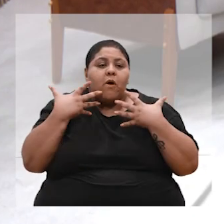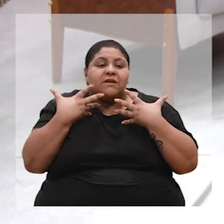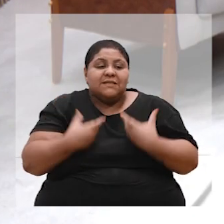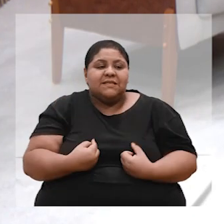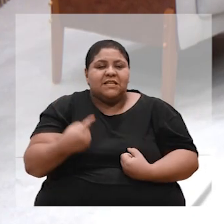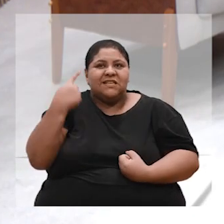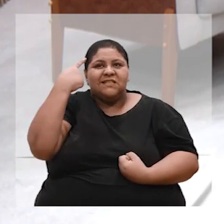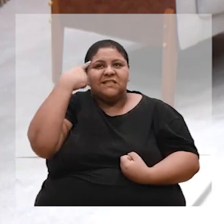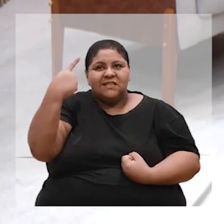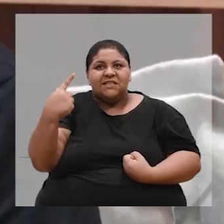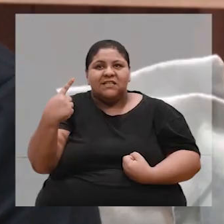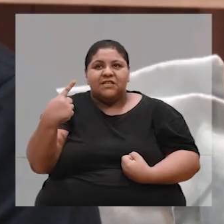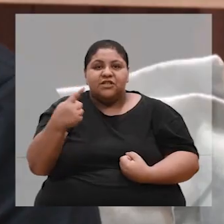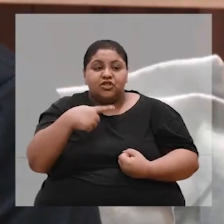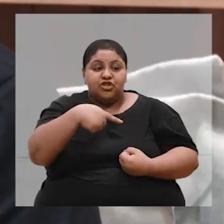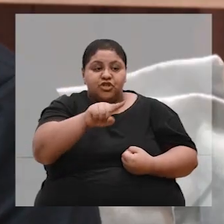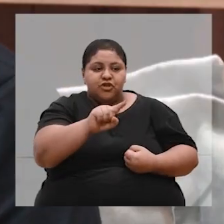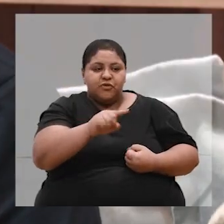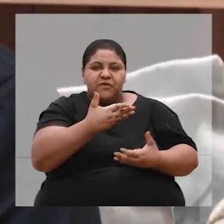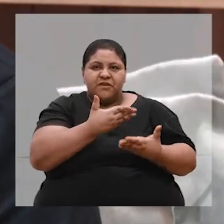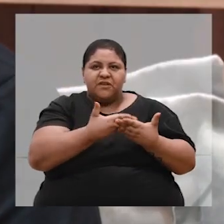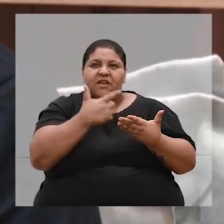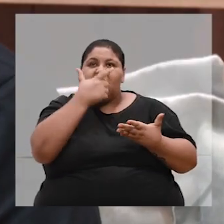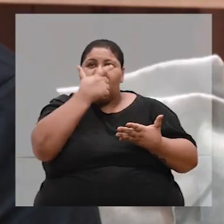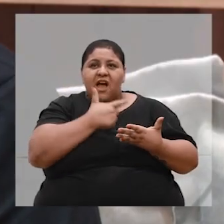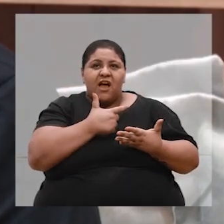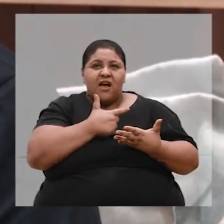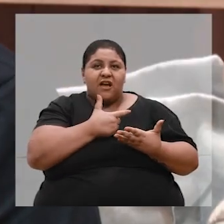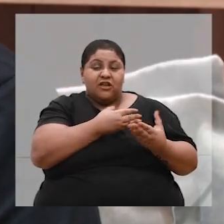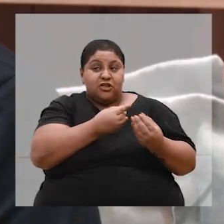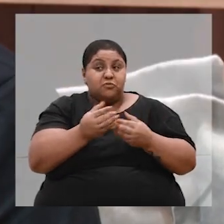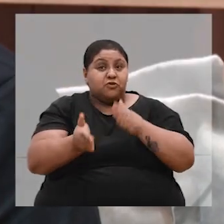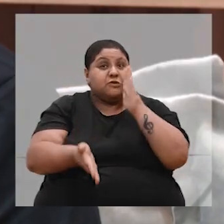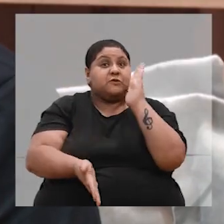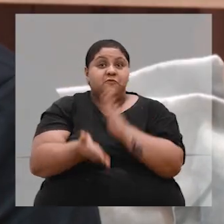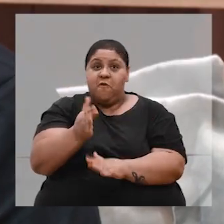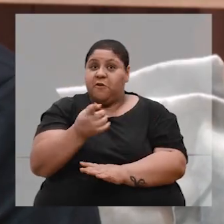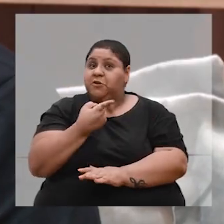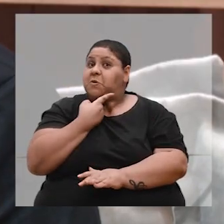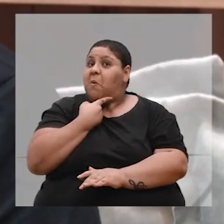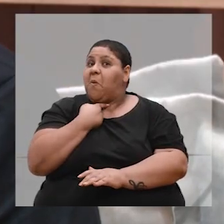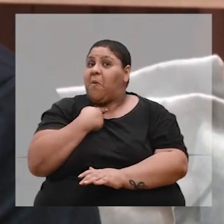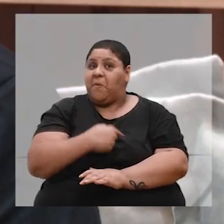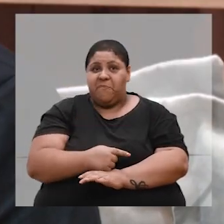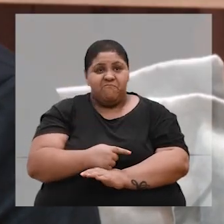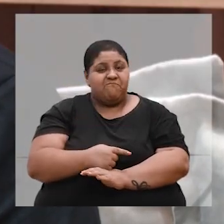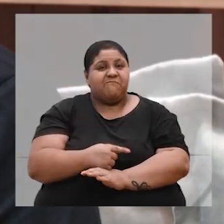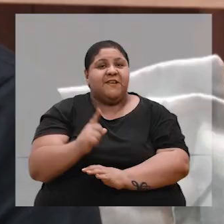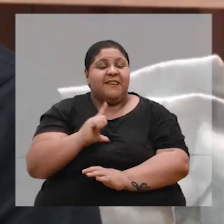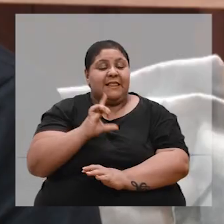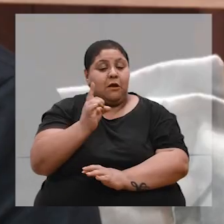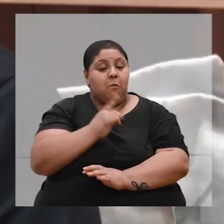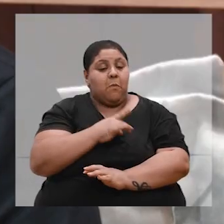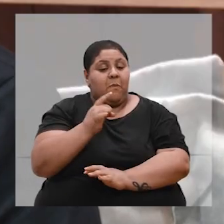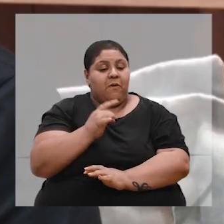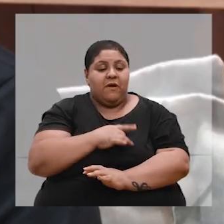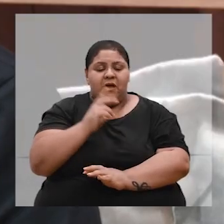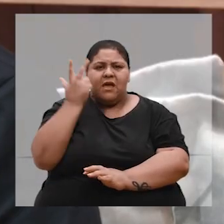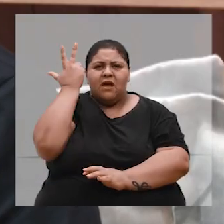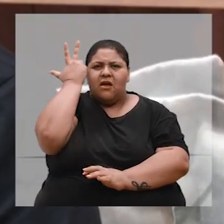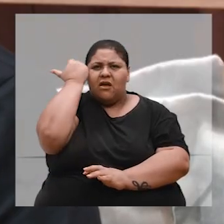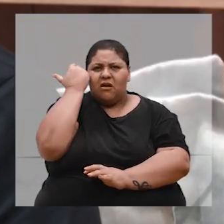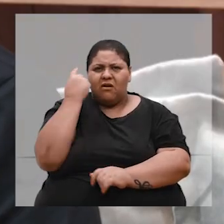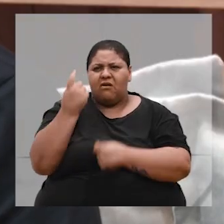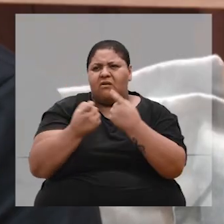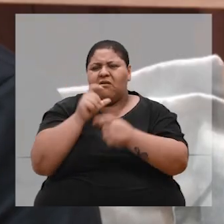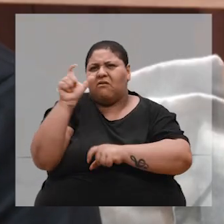aceitando, né, essa ideia de ir para a sala de aula, que eu acho que tem muitos que correm, assim, né? Que bate o medo e é